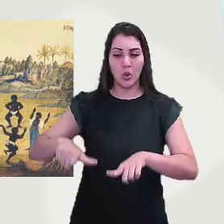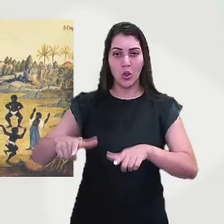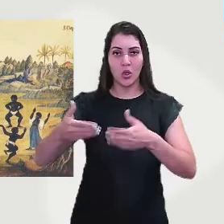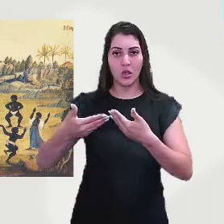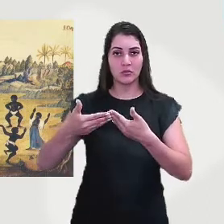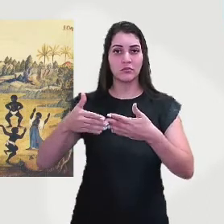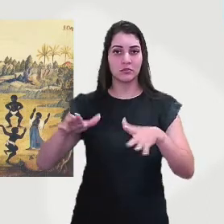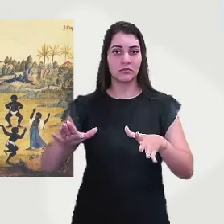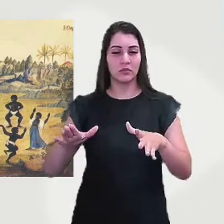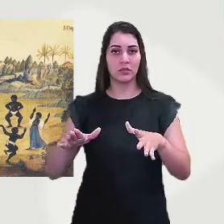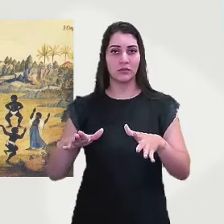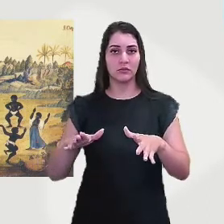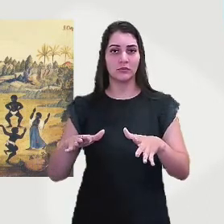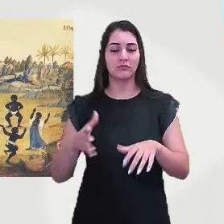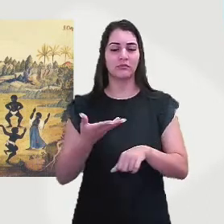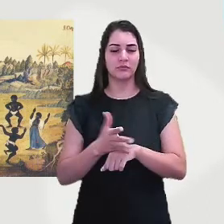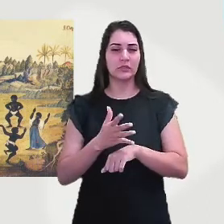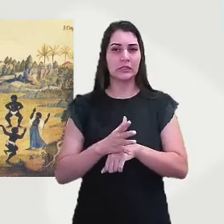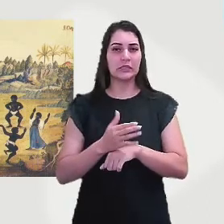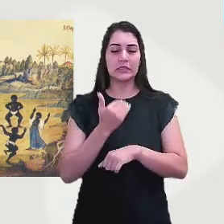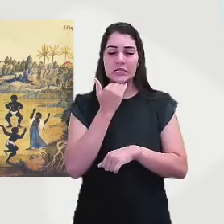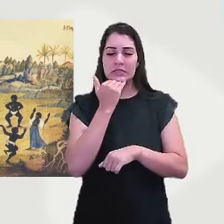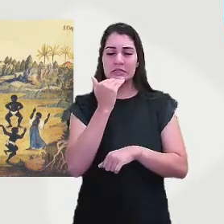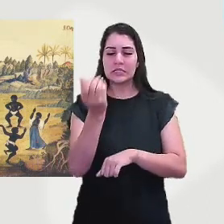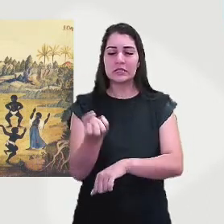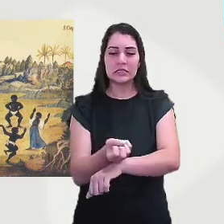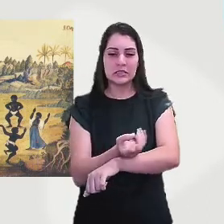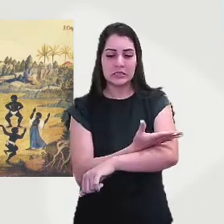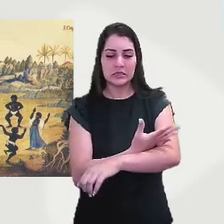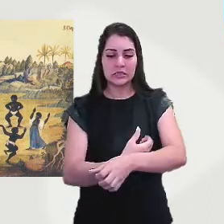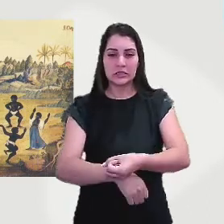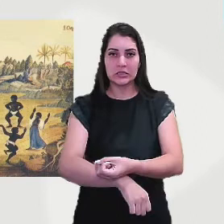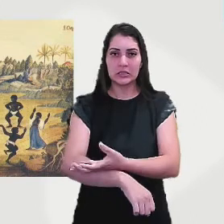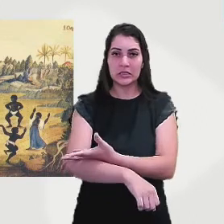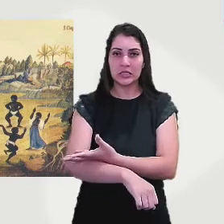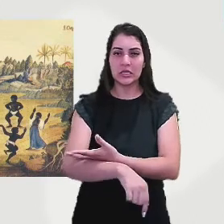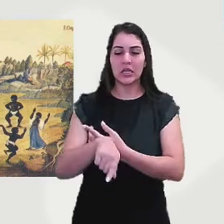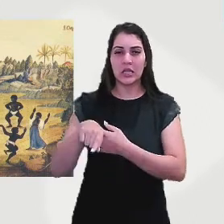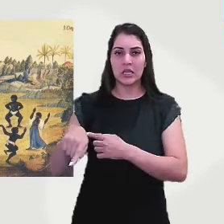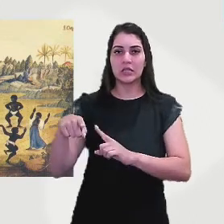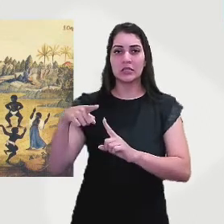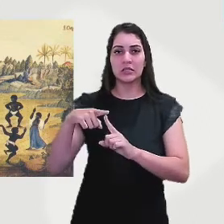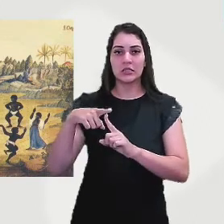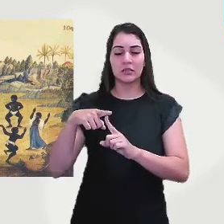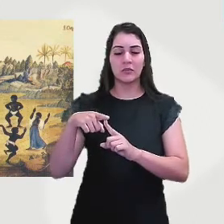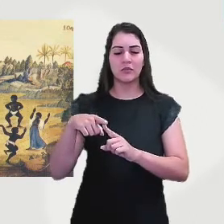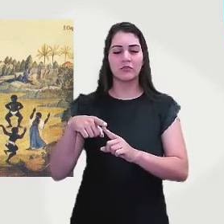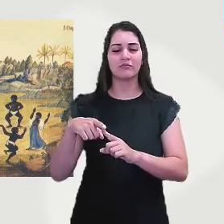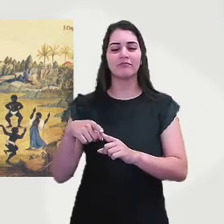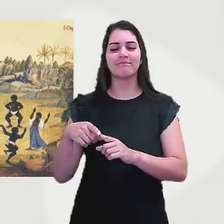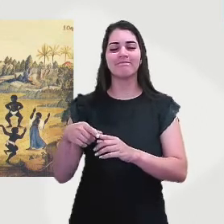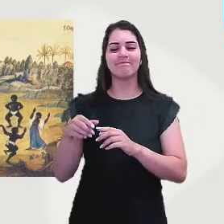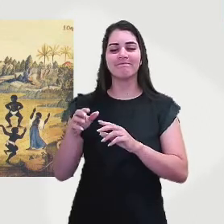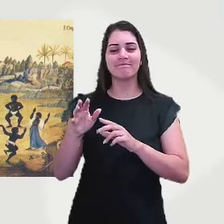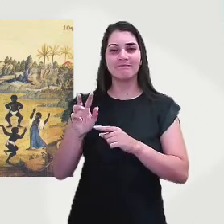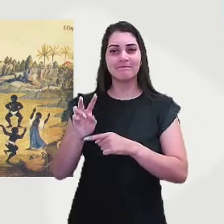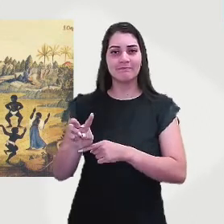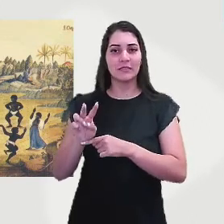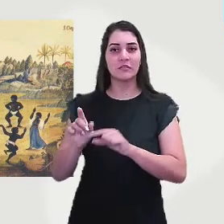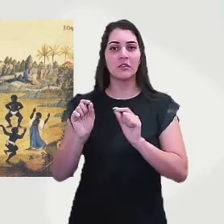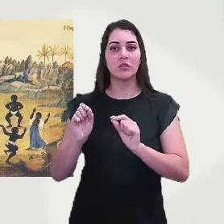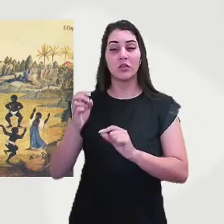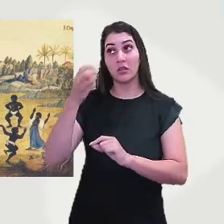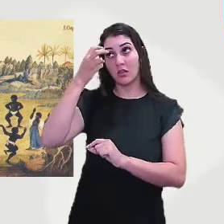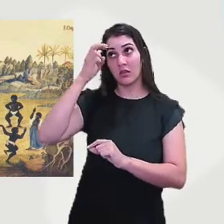campos abertos e sem vegetação. Esta técnica era também uma forma de preservar a cultura de origem e desenvolver